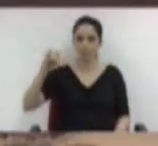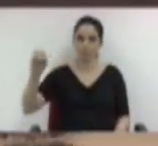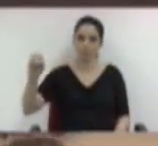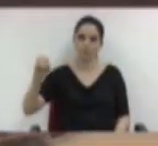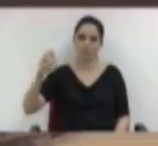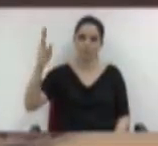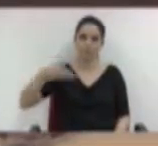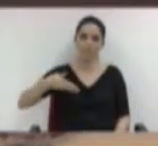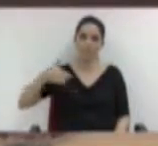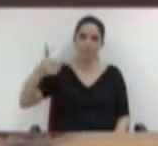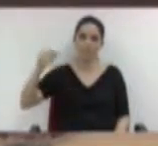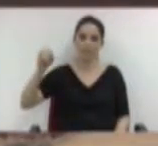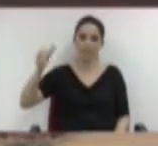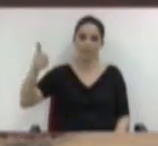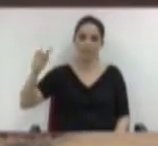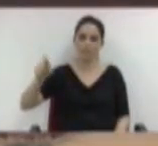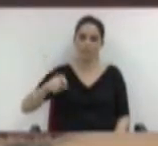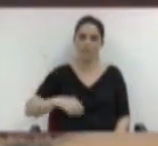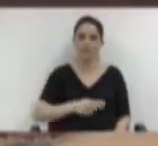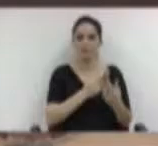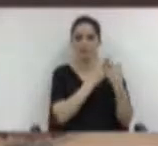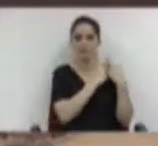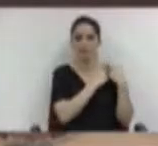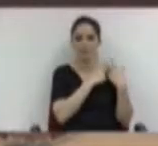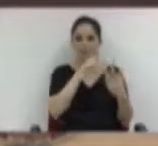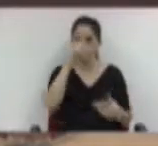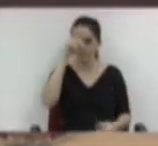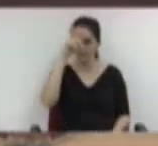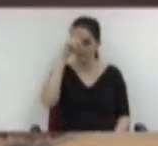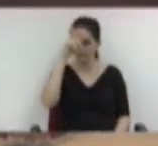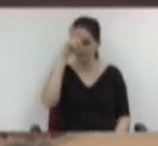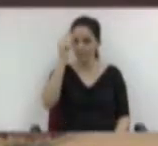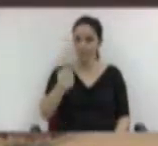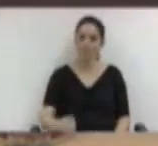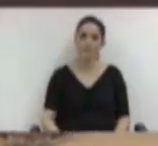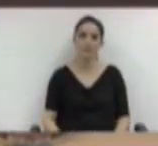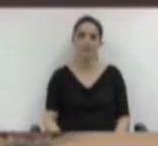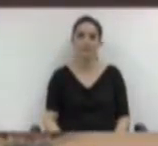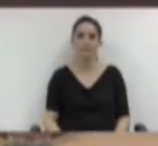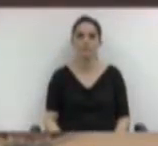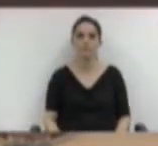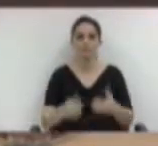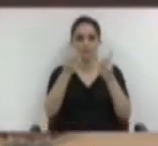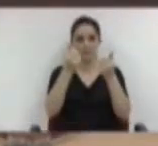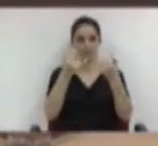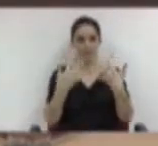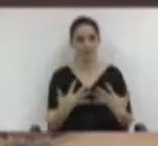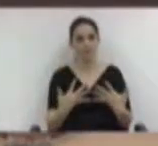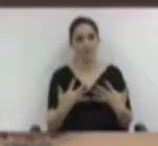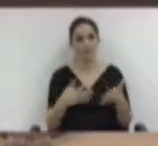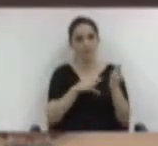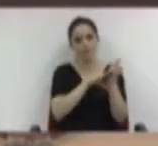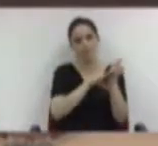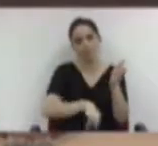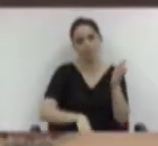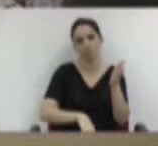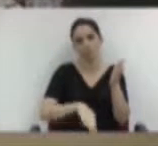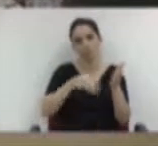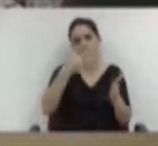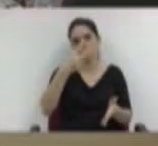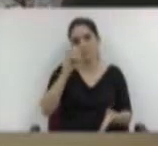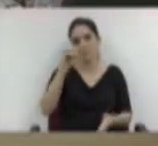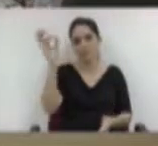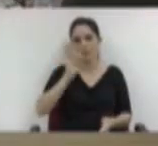200/2015, autor Sidney Pascotto, Lemão da Jeová Rafá. Dispõe sobre o desconto de 30%